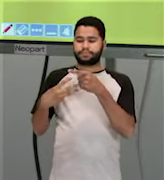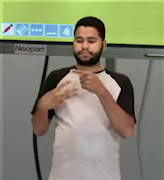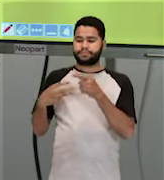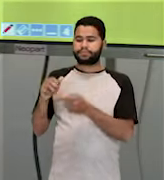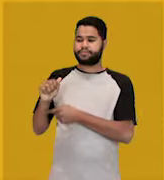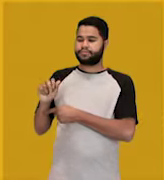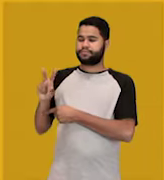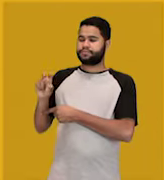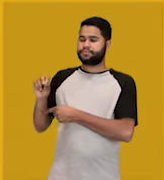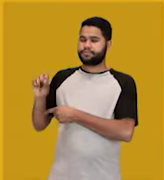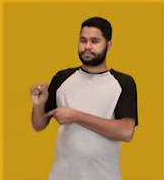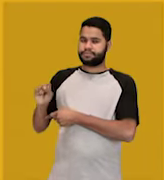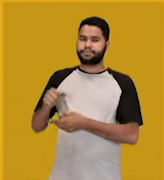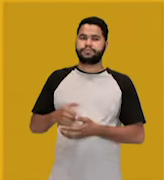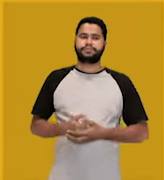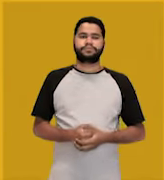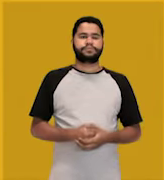13